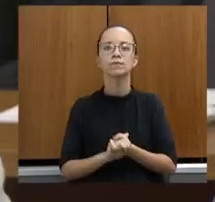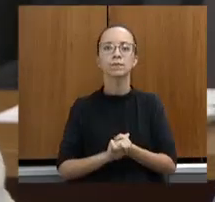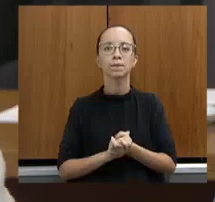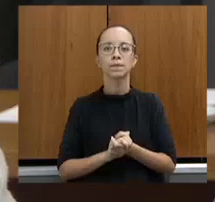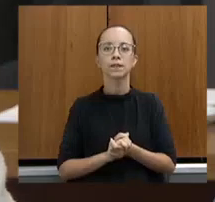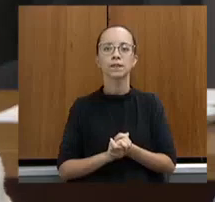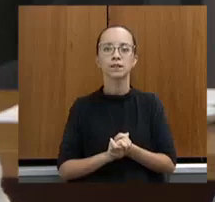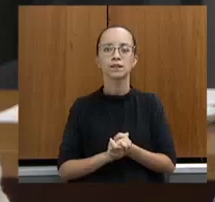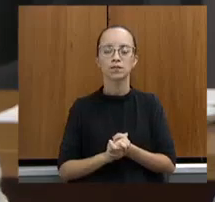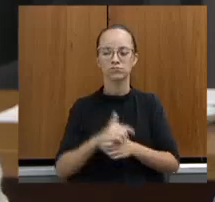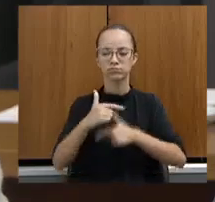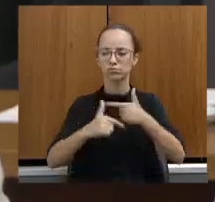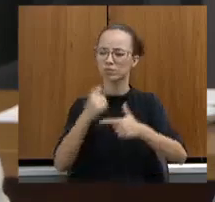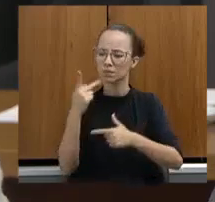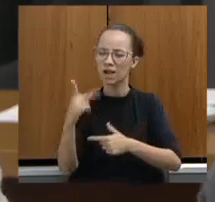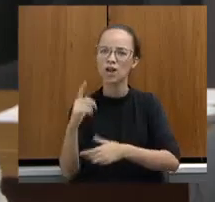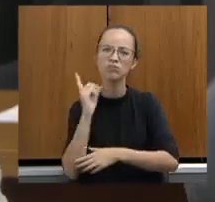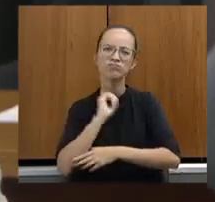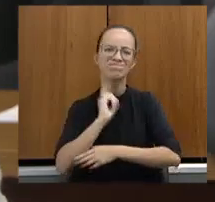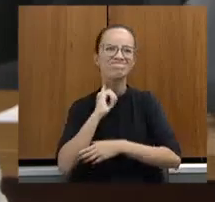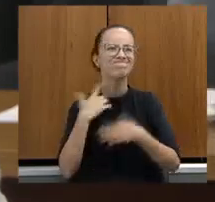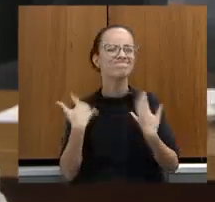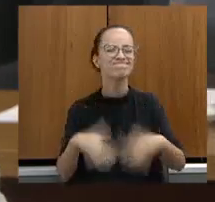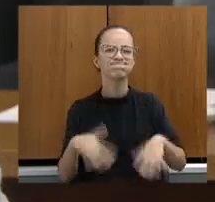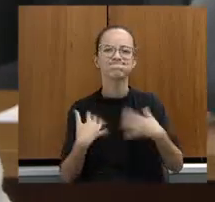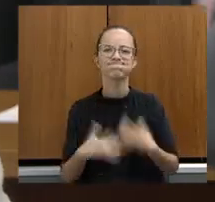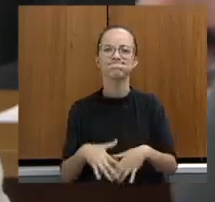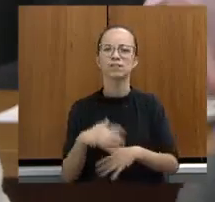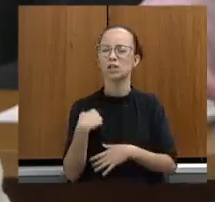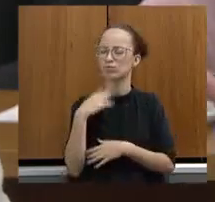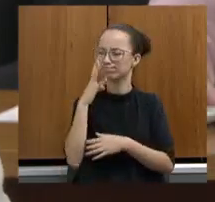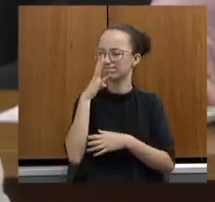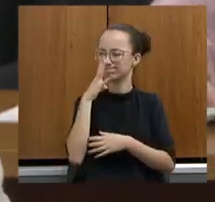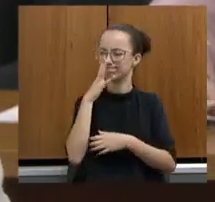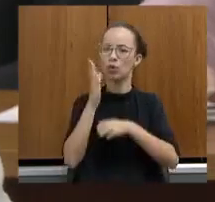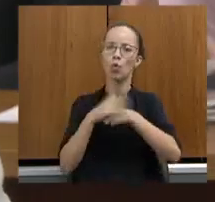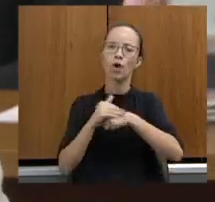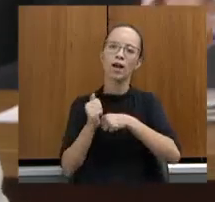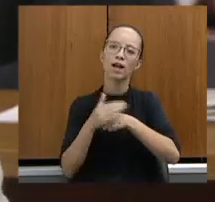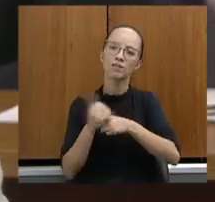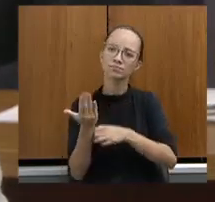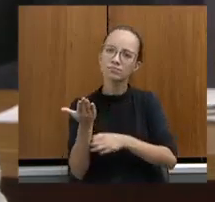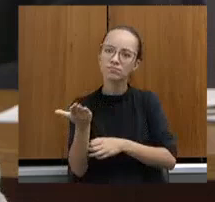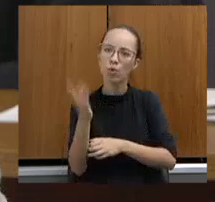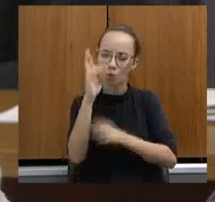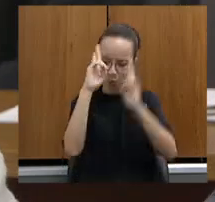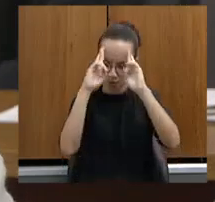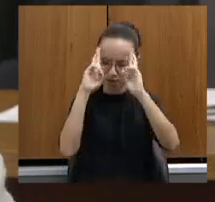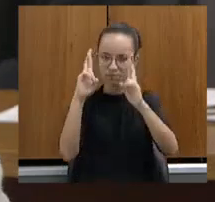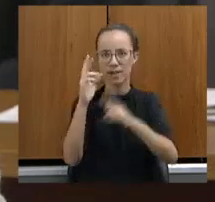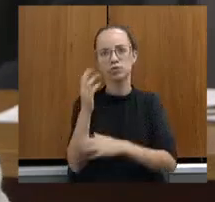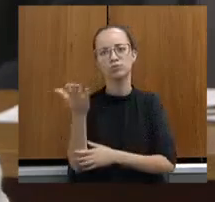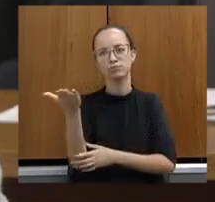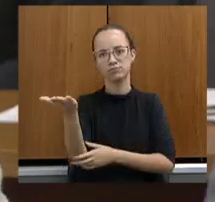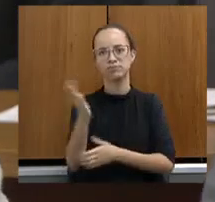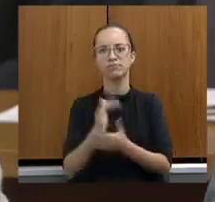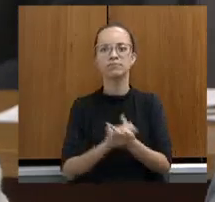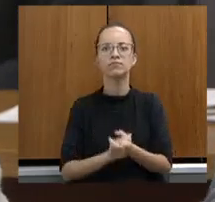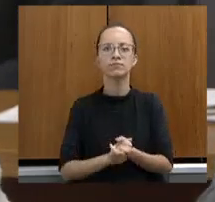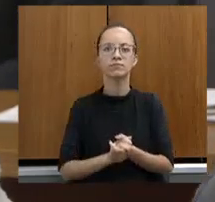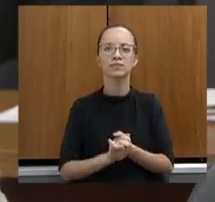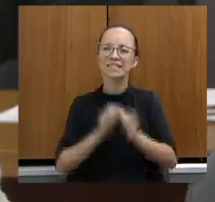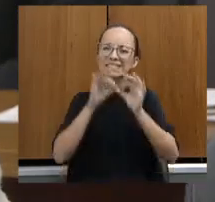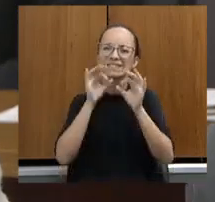coisas melhores para o nosso estado e eu tenho uma admiração um carinho um respeito enorme por você e